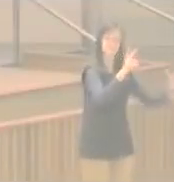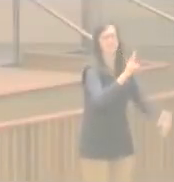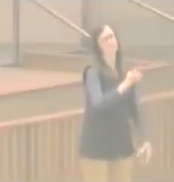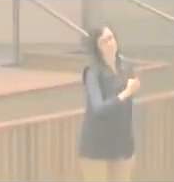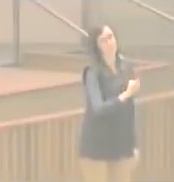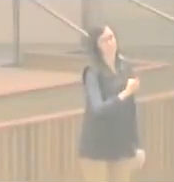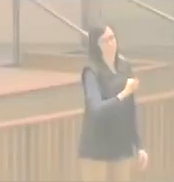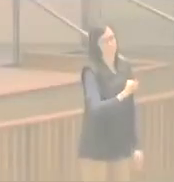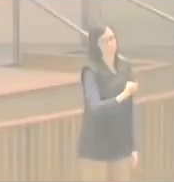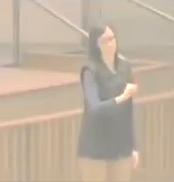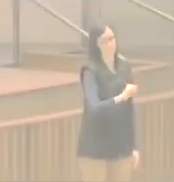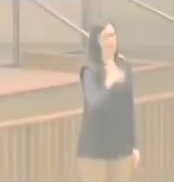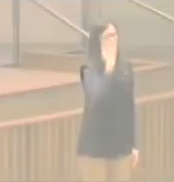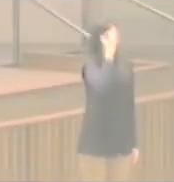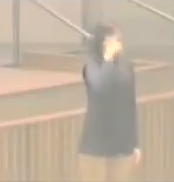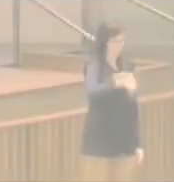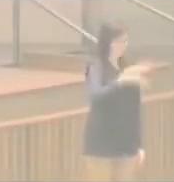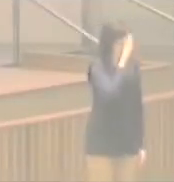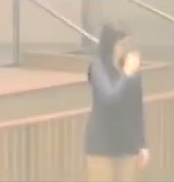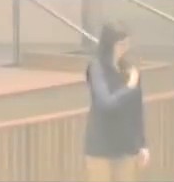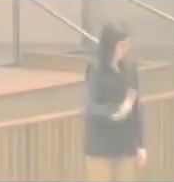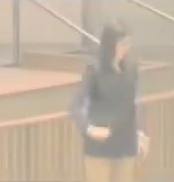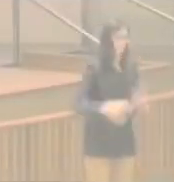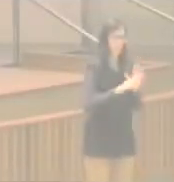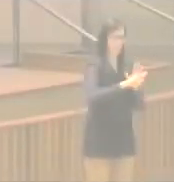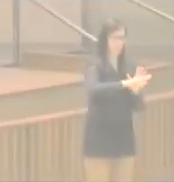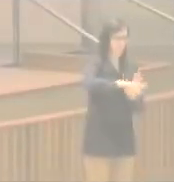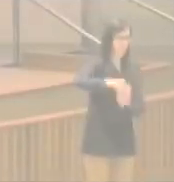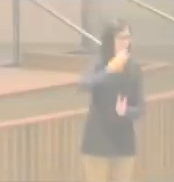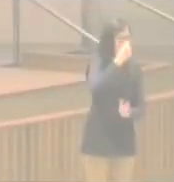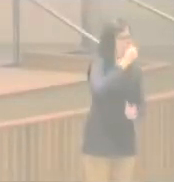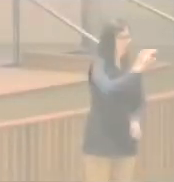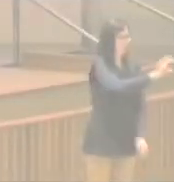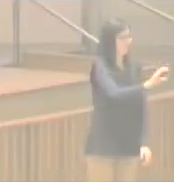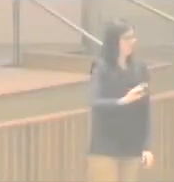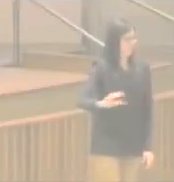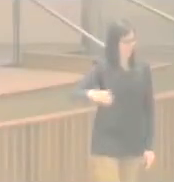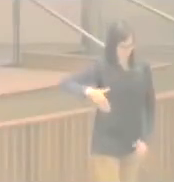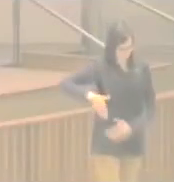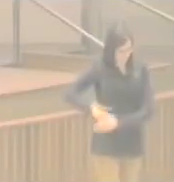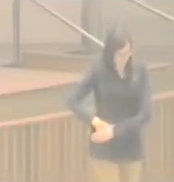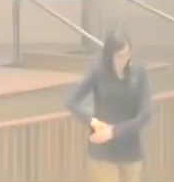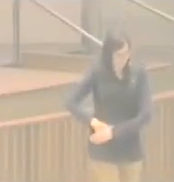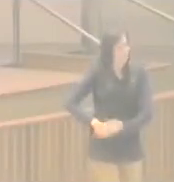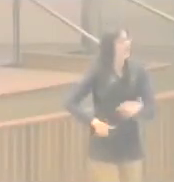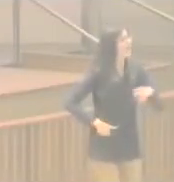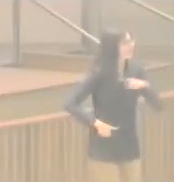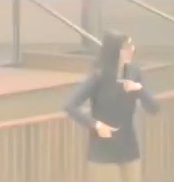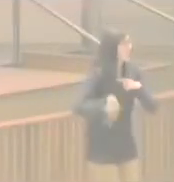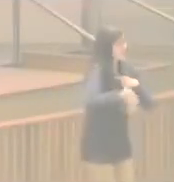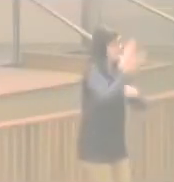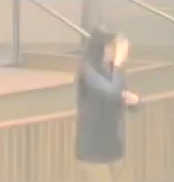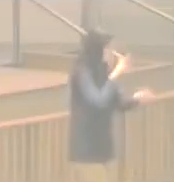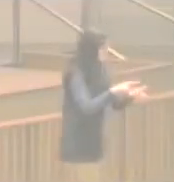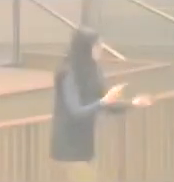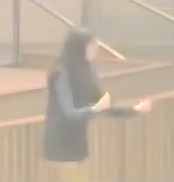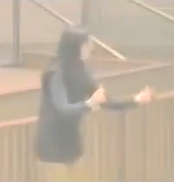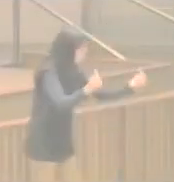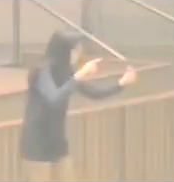A gente já sabia de corrupção nesse país, e a gente sabia que esse país, que é tremendamente rico, não